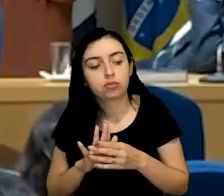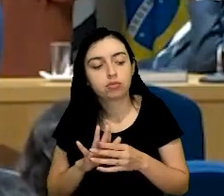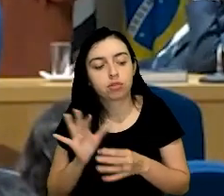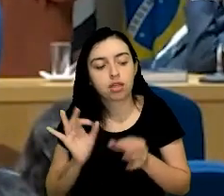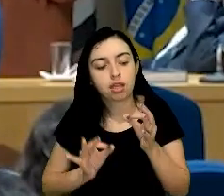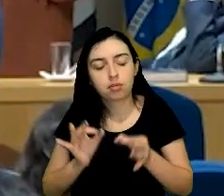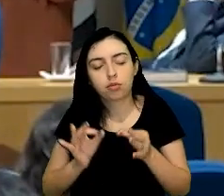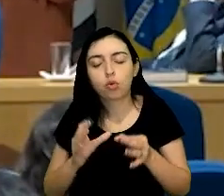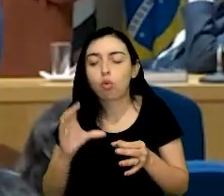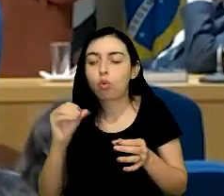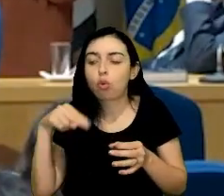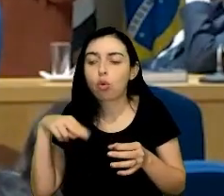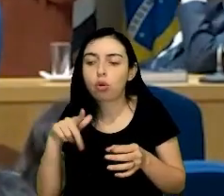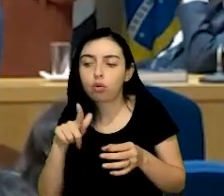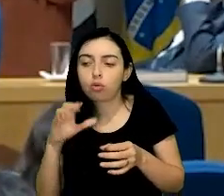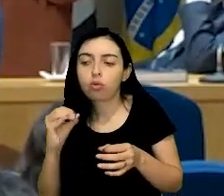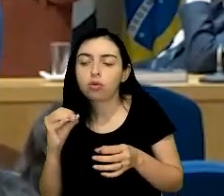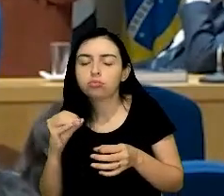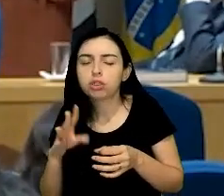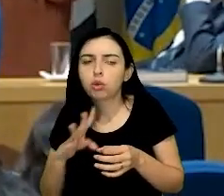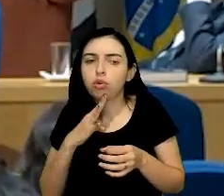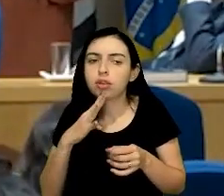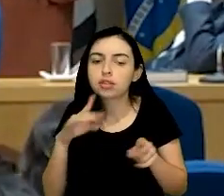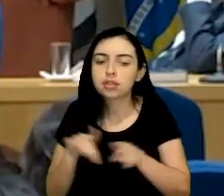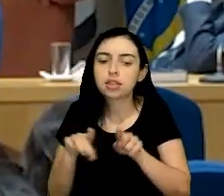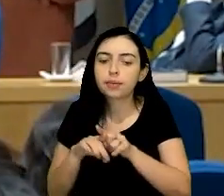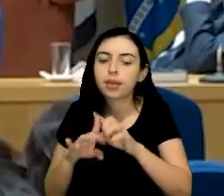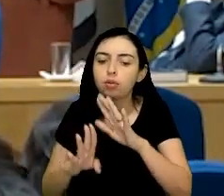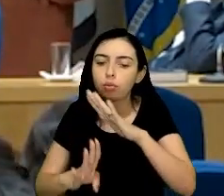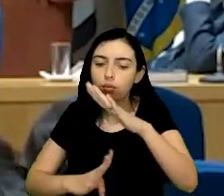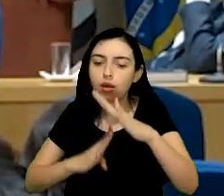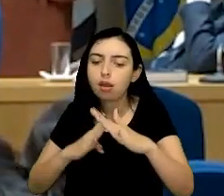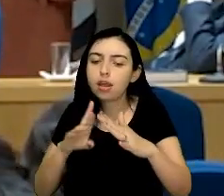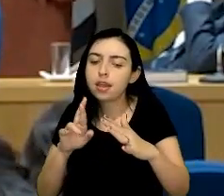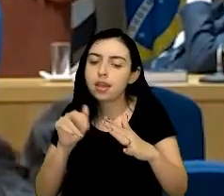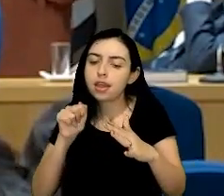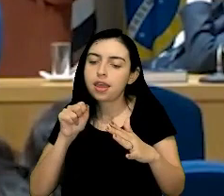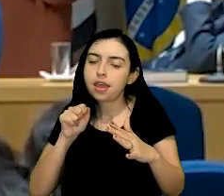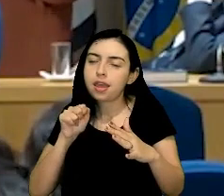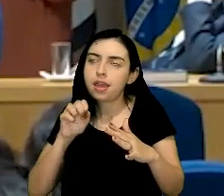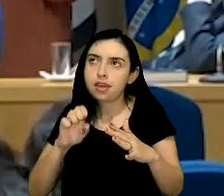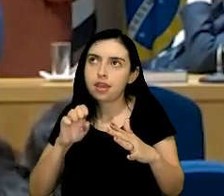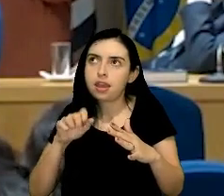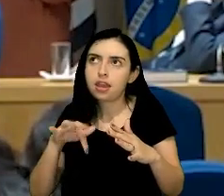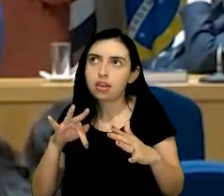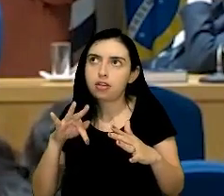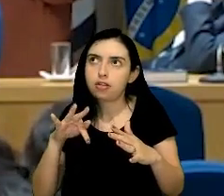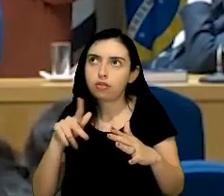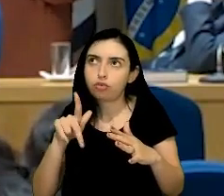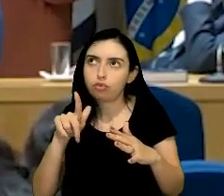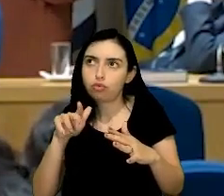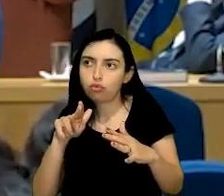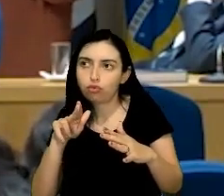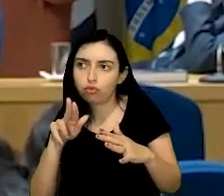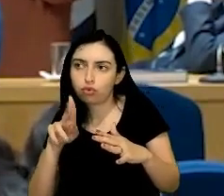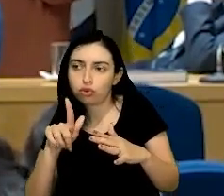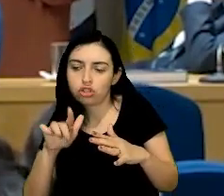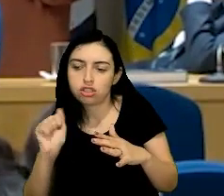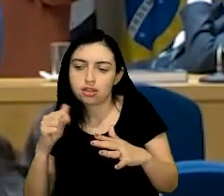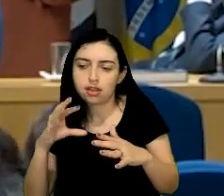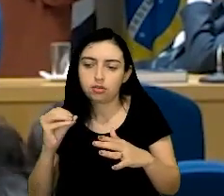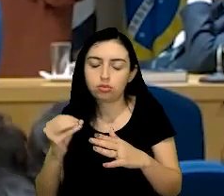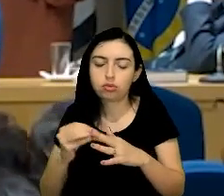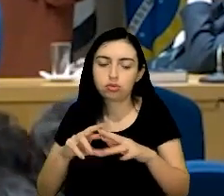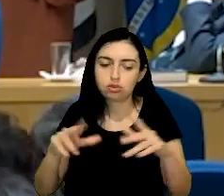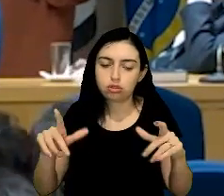são reconhecidos também como refugiados é de um outro grupo social, e não aqueles que estão atravessando o Mediterrâneo. Tá? Então